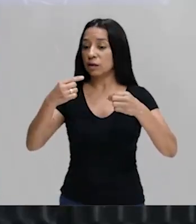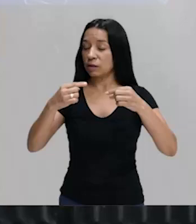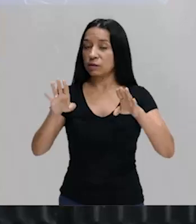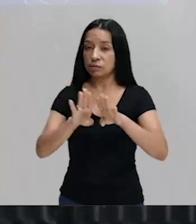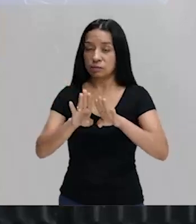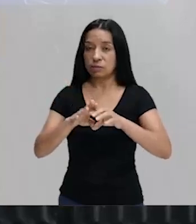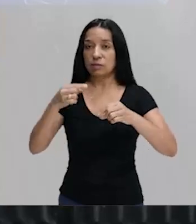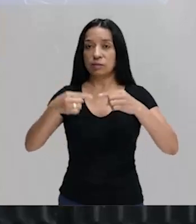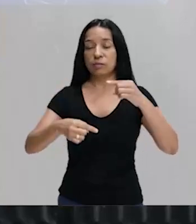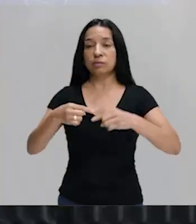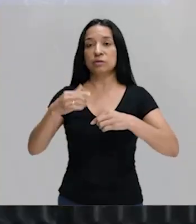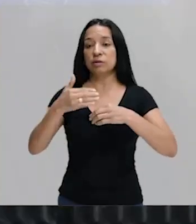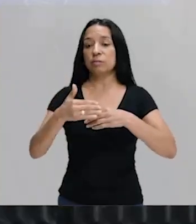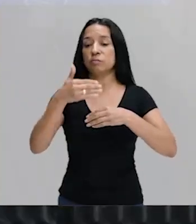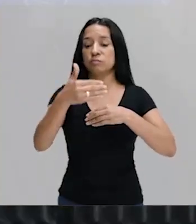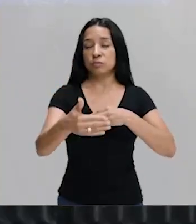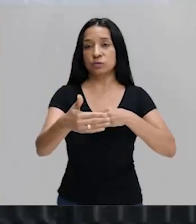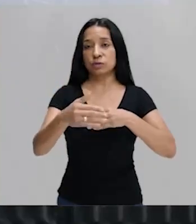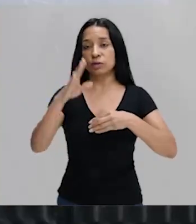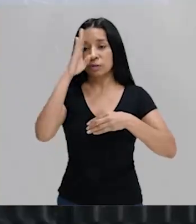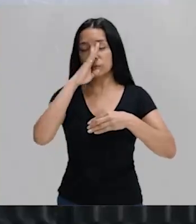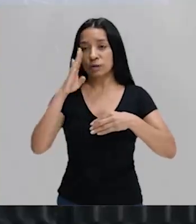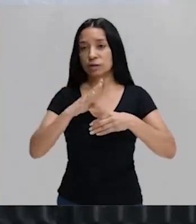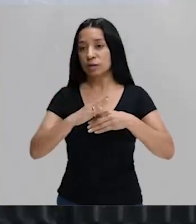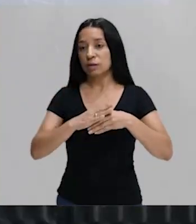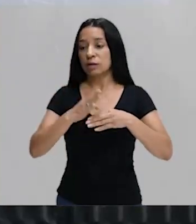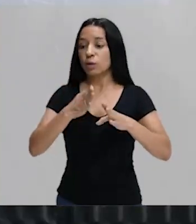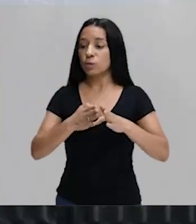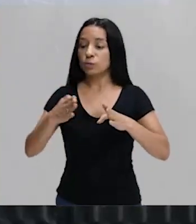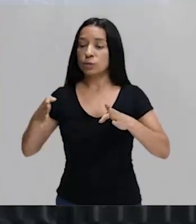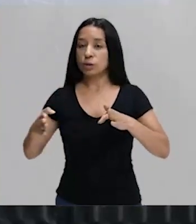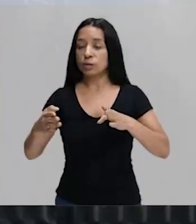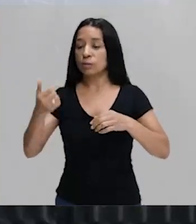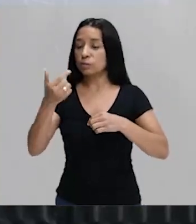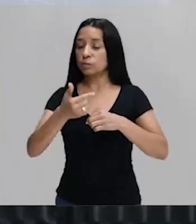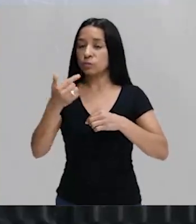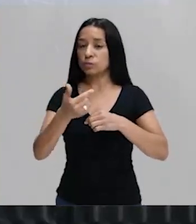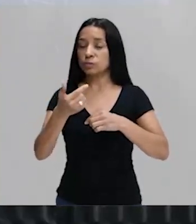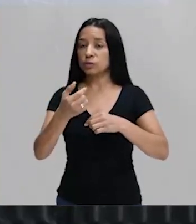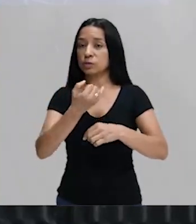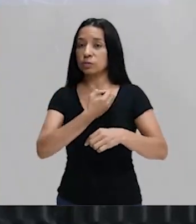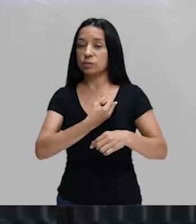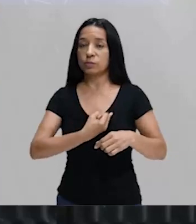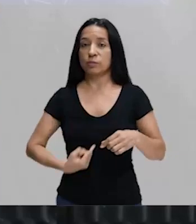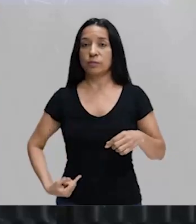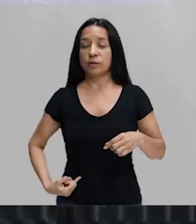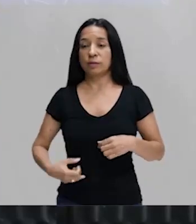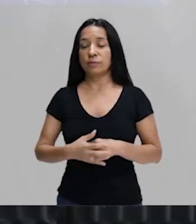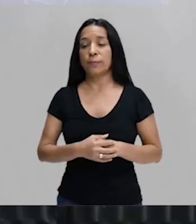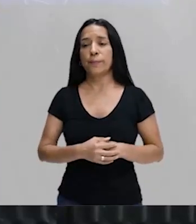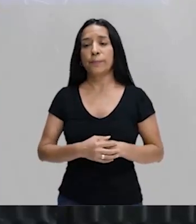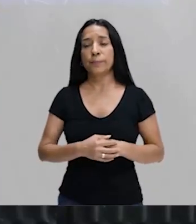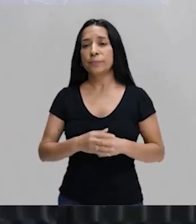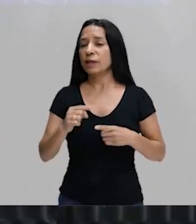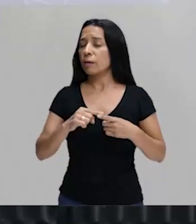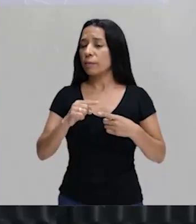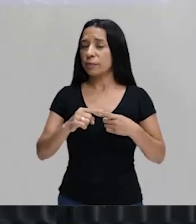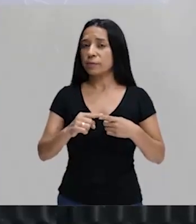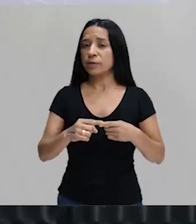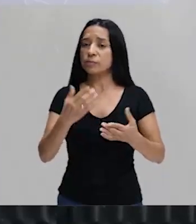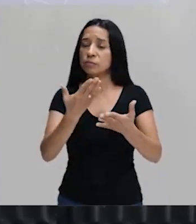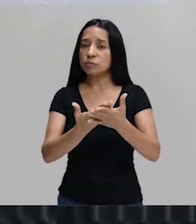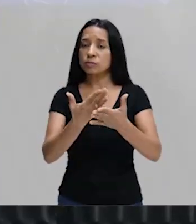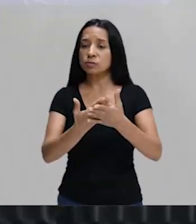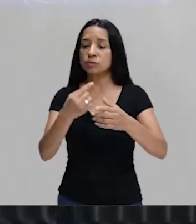brasileira durante o Segundo Império, o Segundo Reinado. No primeiro momento, vamos analisar a política interna. E nós